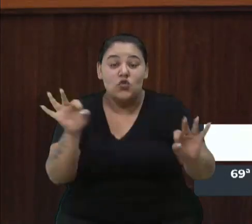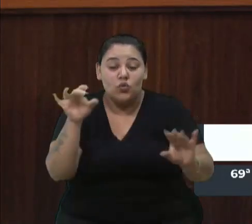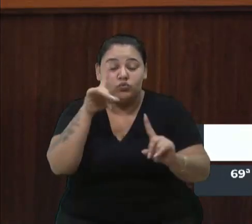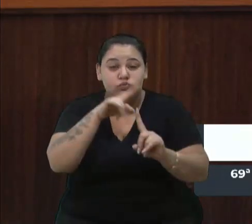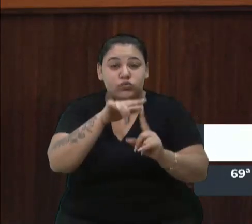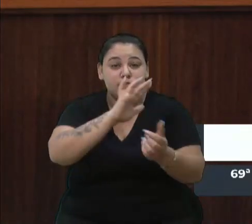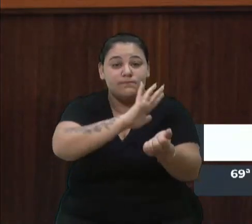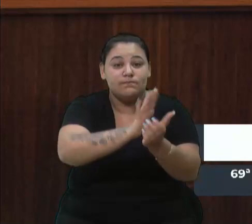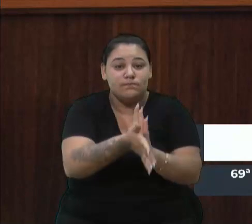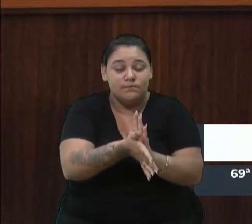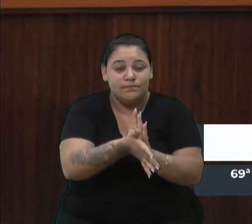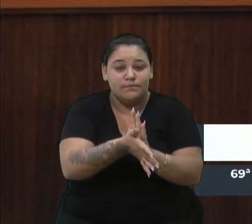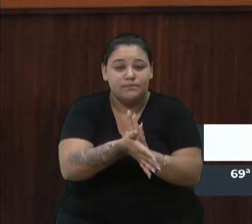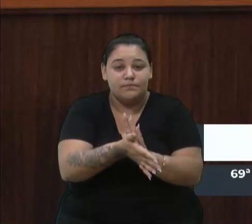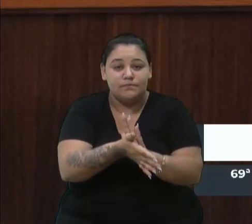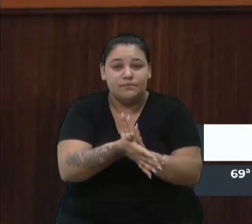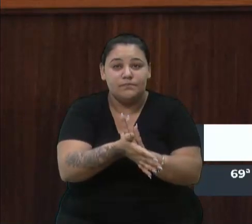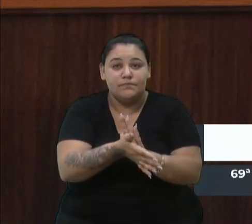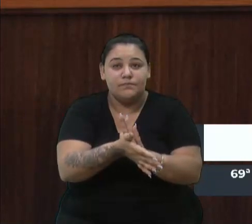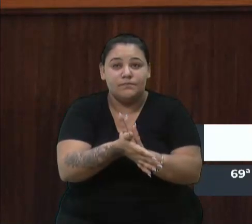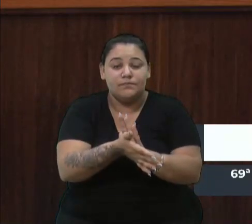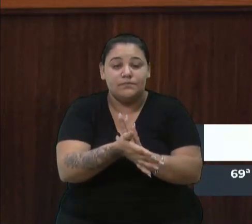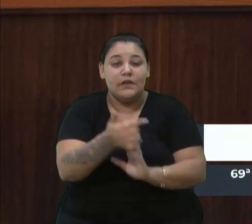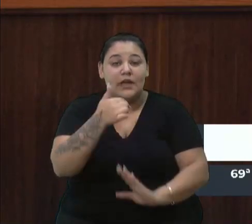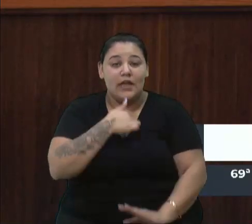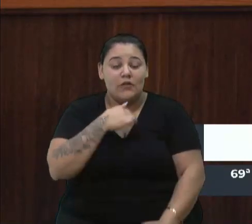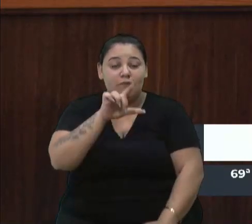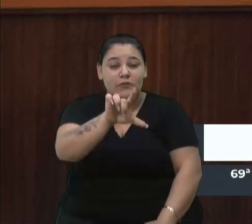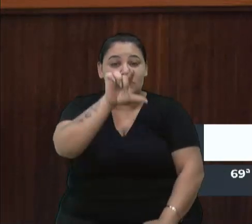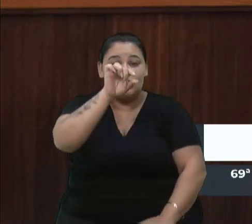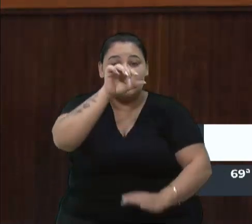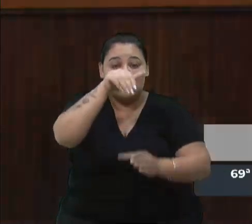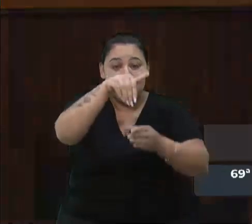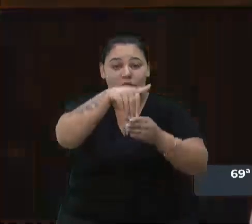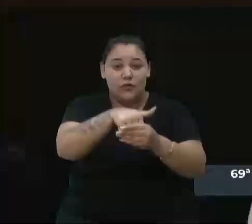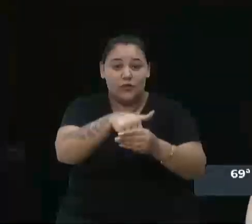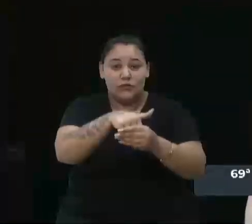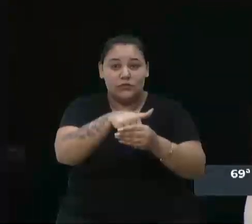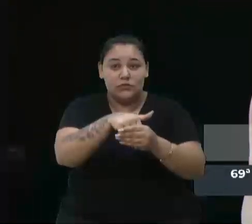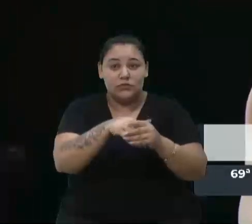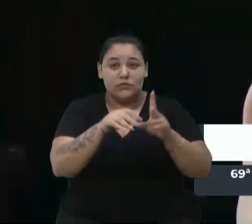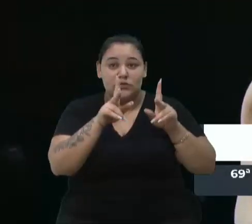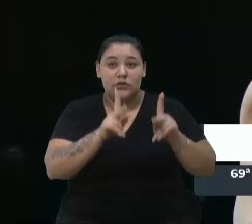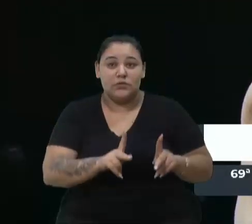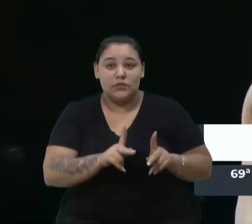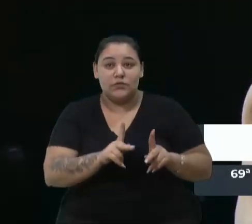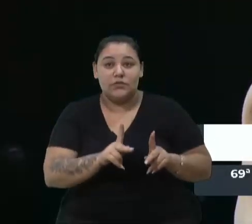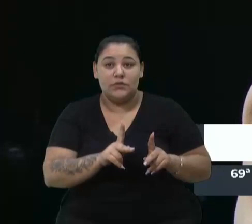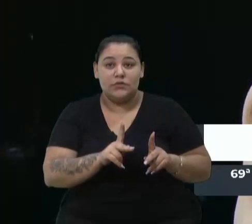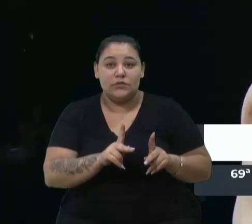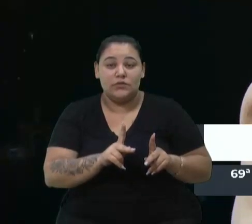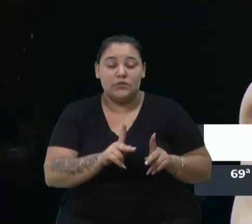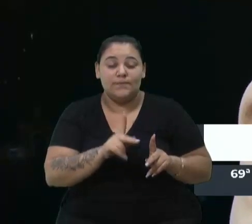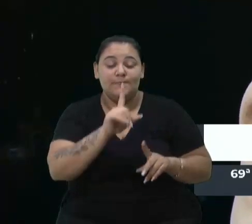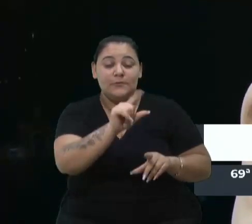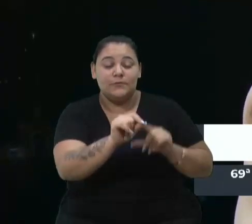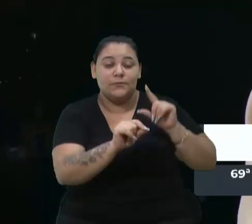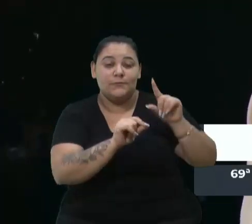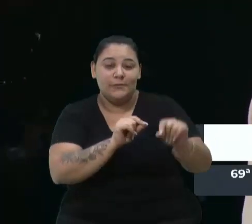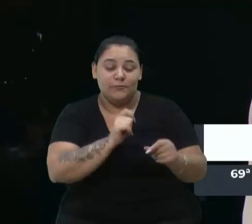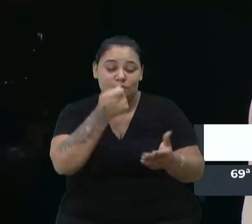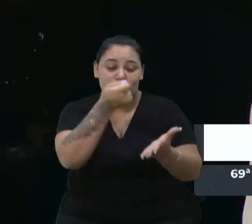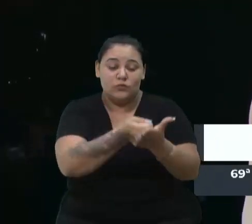preconceito fui Eleita com o voto daqueles e daquelas que optaram por lutar